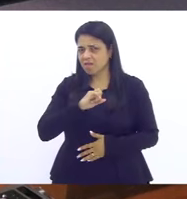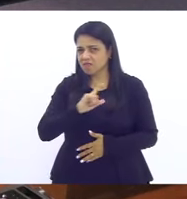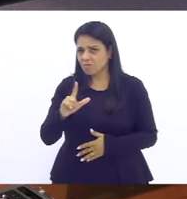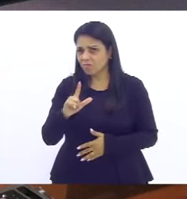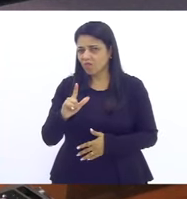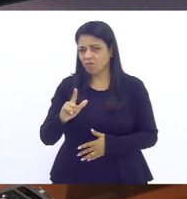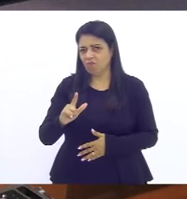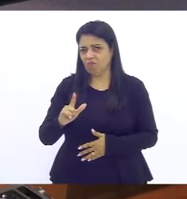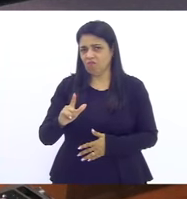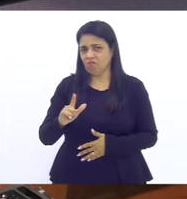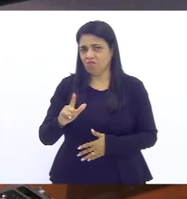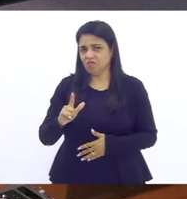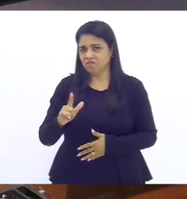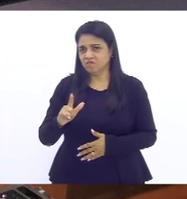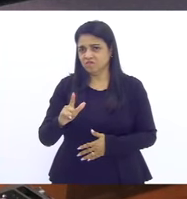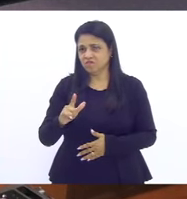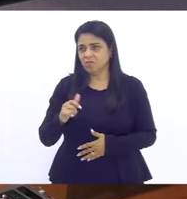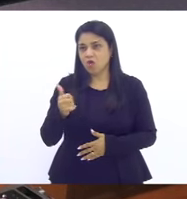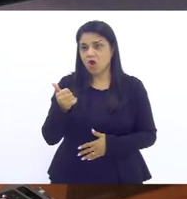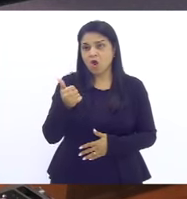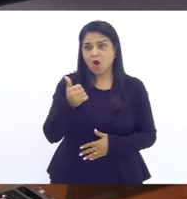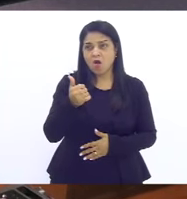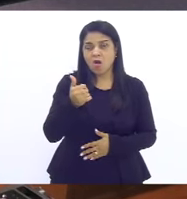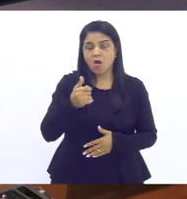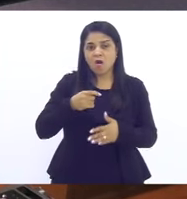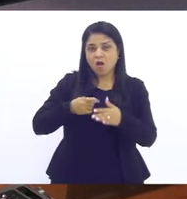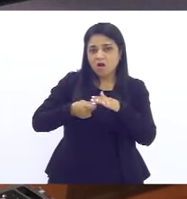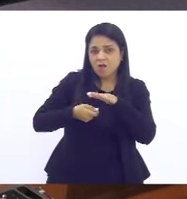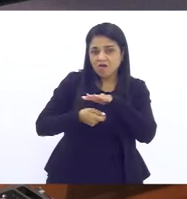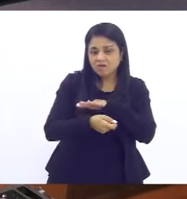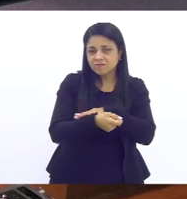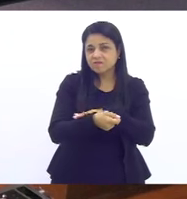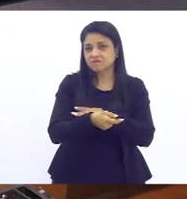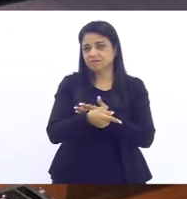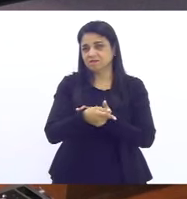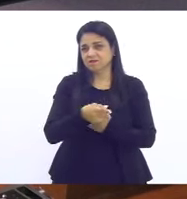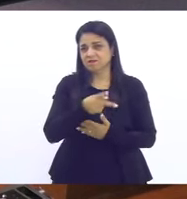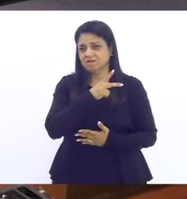cara, ou os investimentos que a presidente